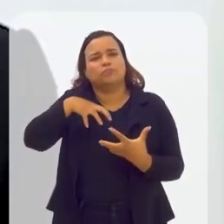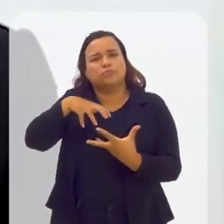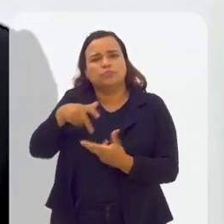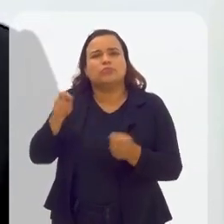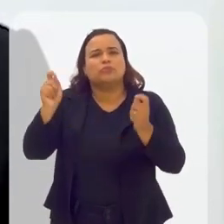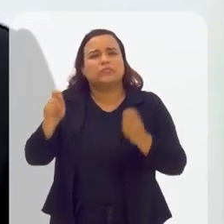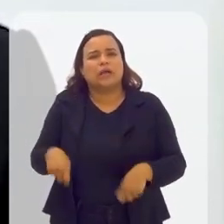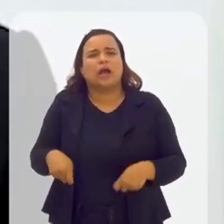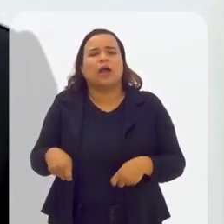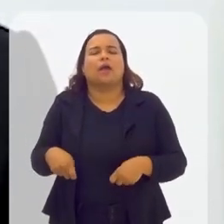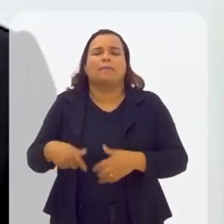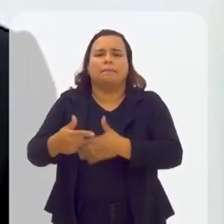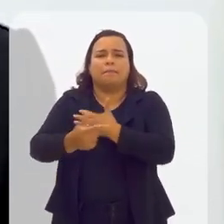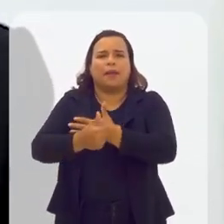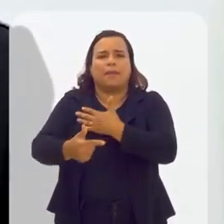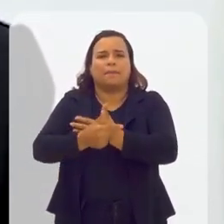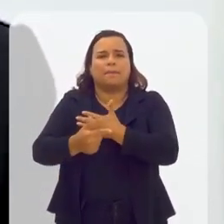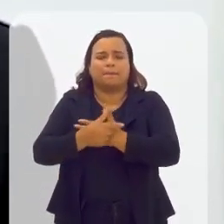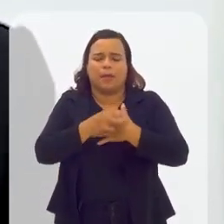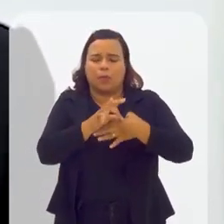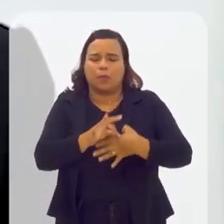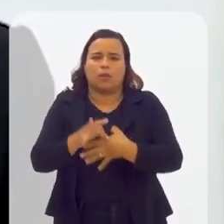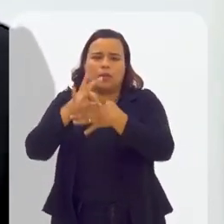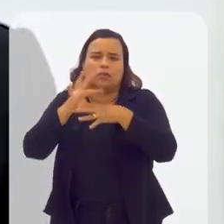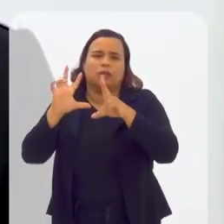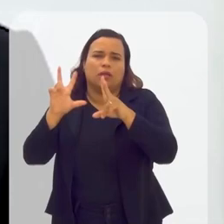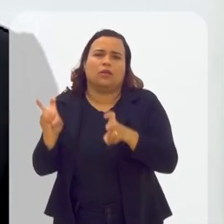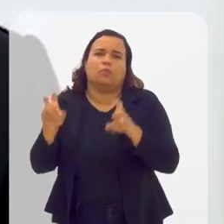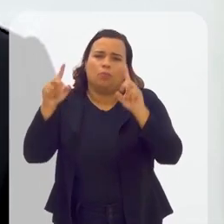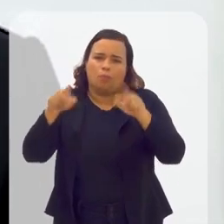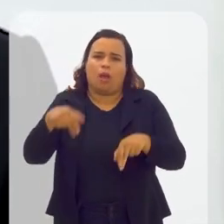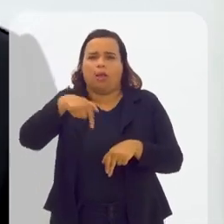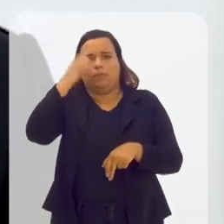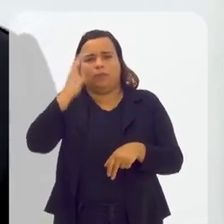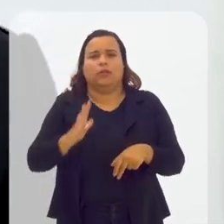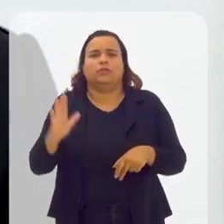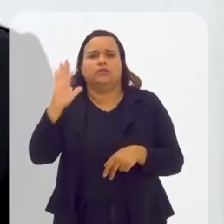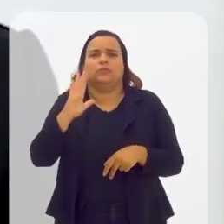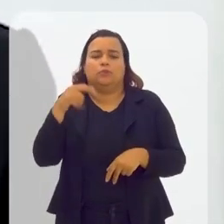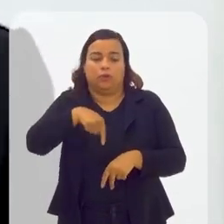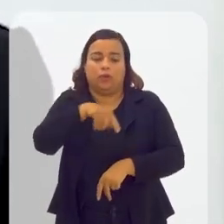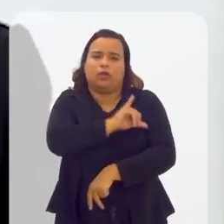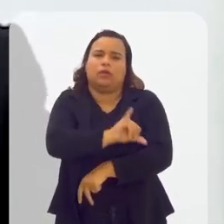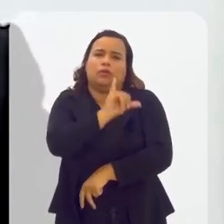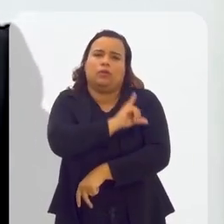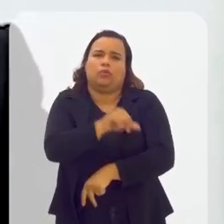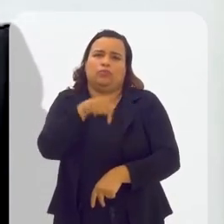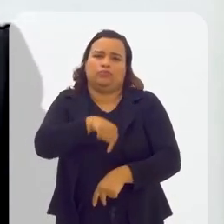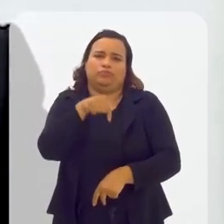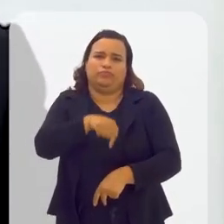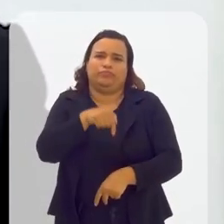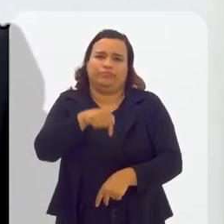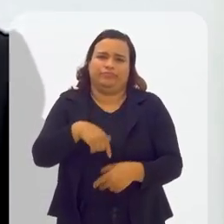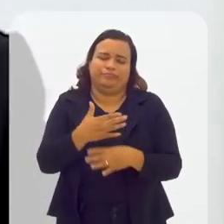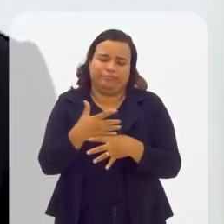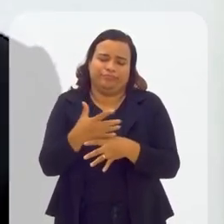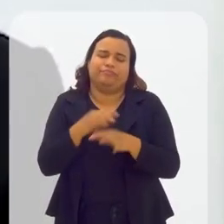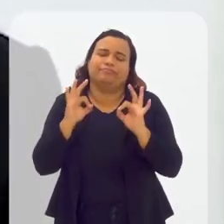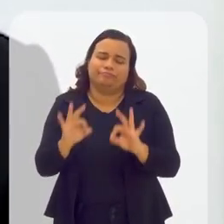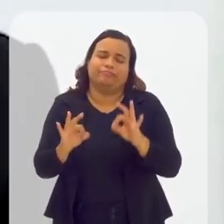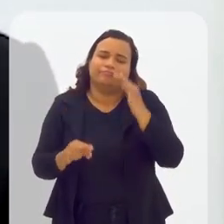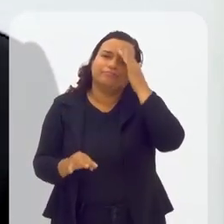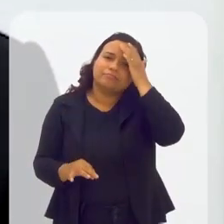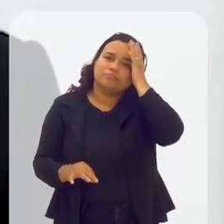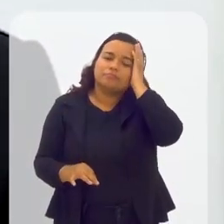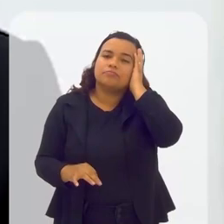a possibilidade de ter um papel de liderança nesse assunto, tá? Como o Estado do Rio de Janeiro e a própria